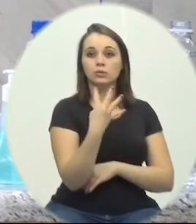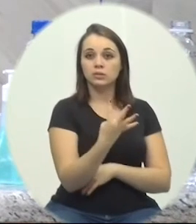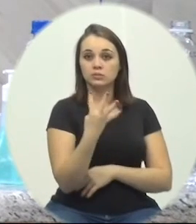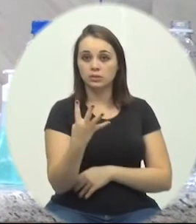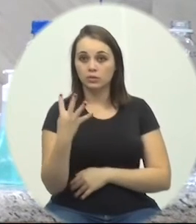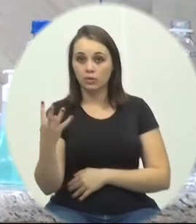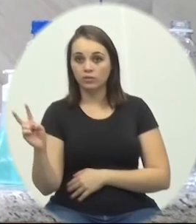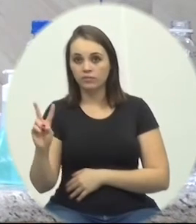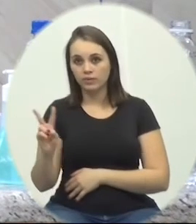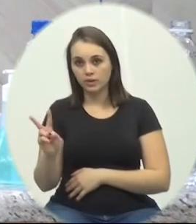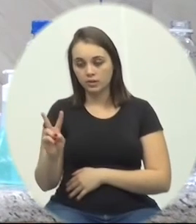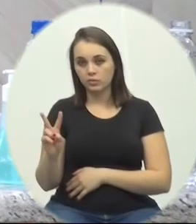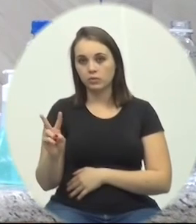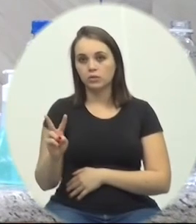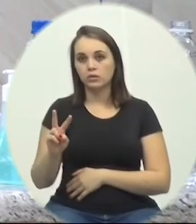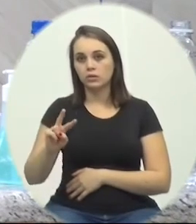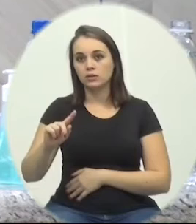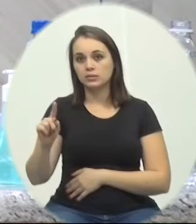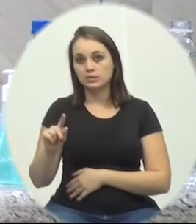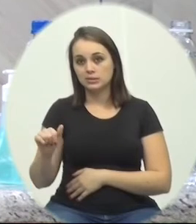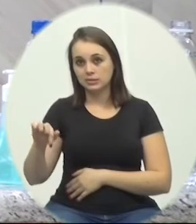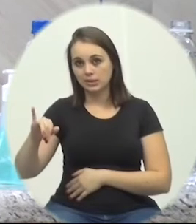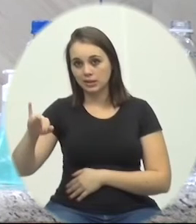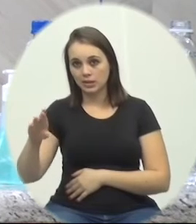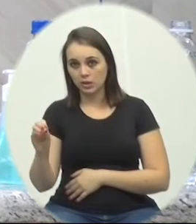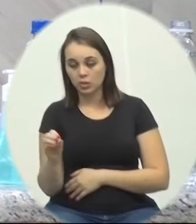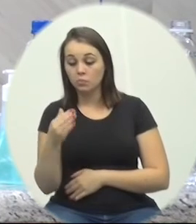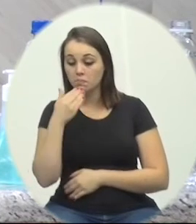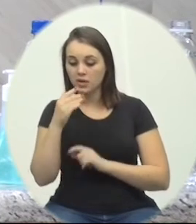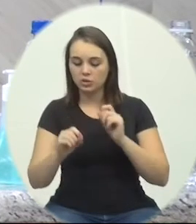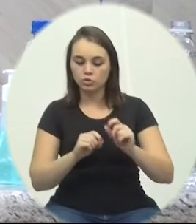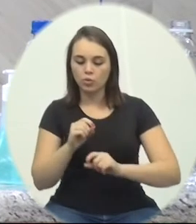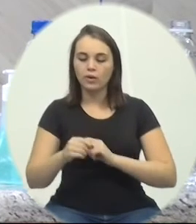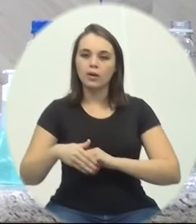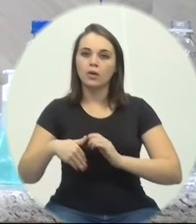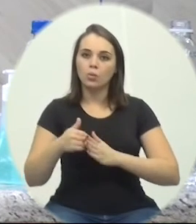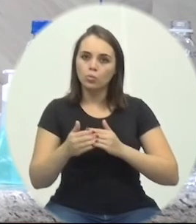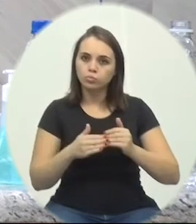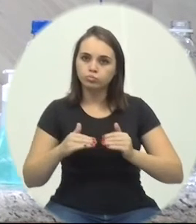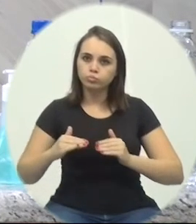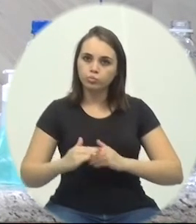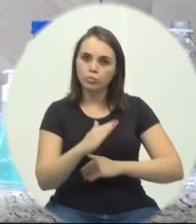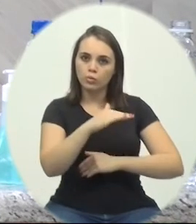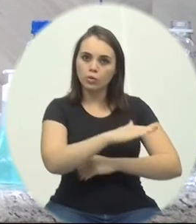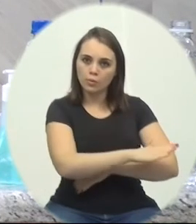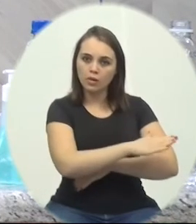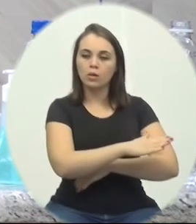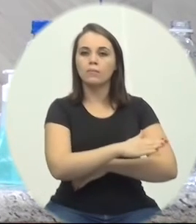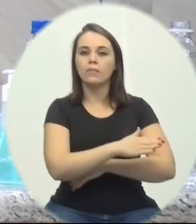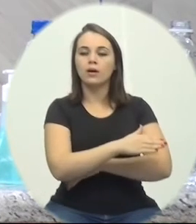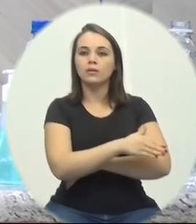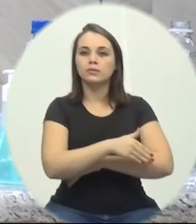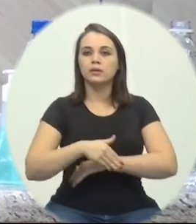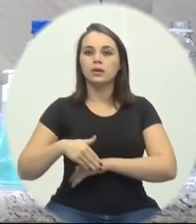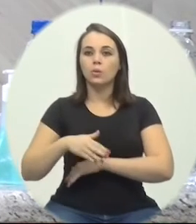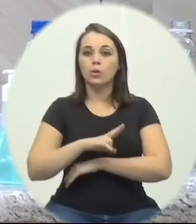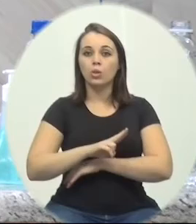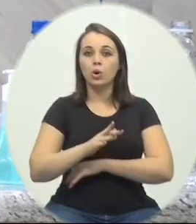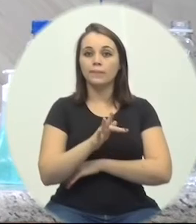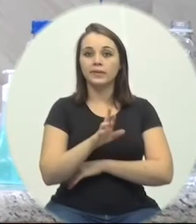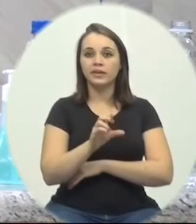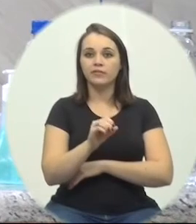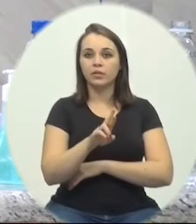444-2021, autor vereador Zairo José Casagrande, construção de uma lombada na Rua das Flores, próximo ao número 60, no